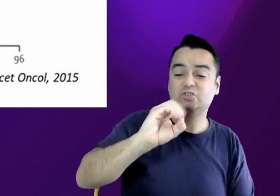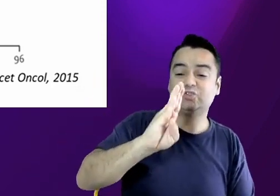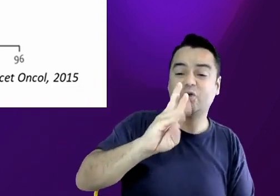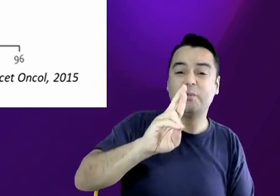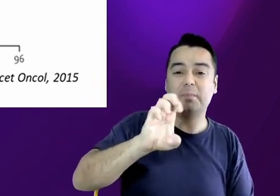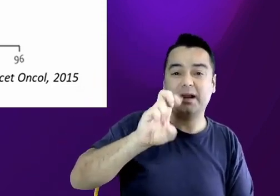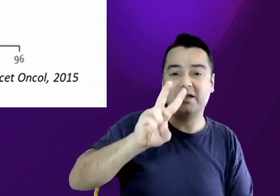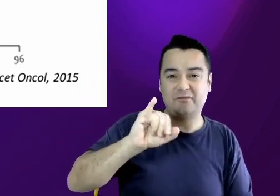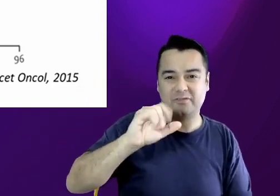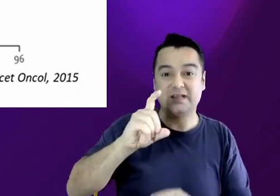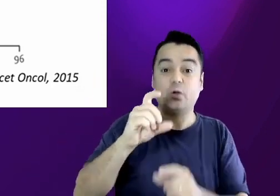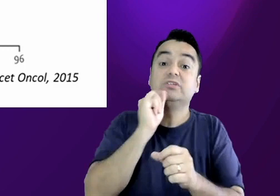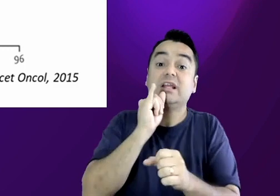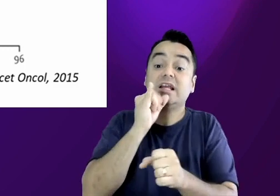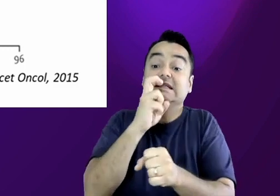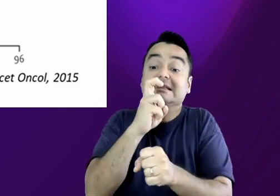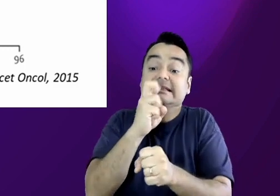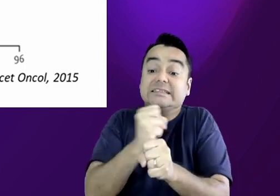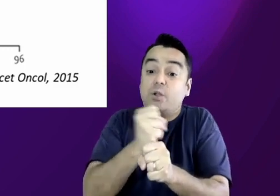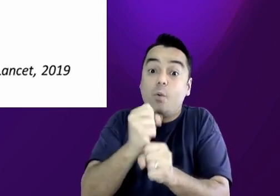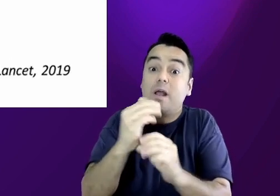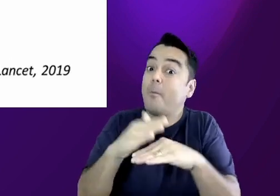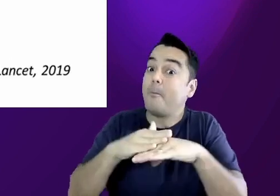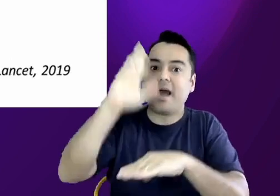de 34%.